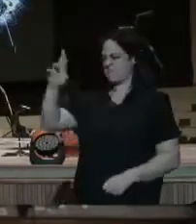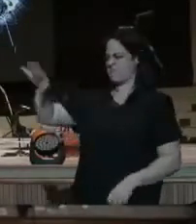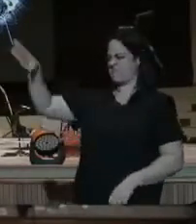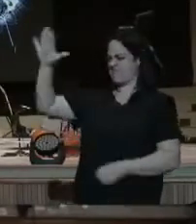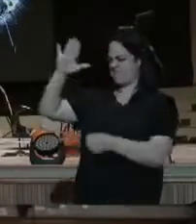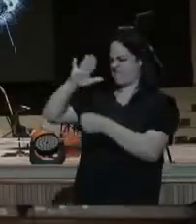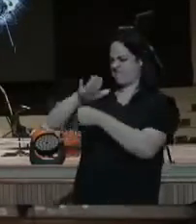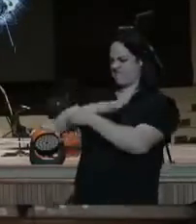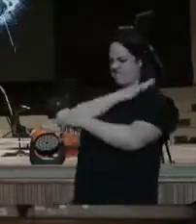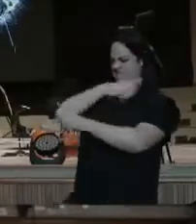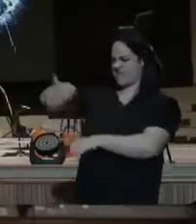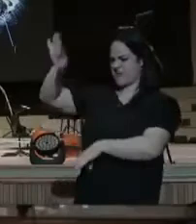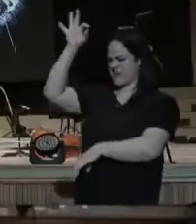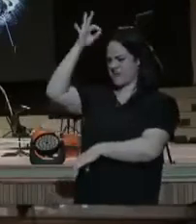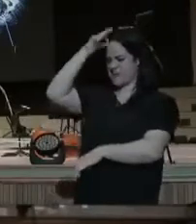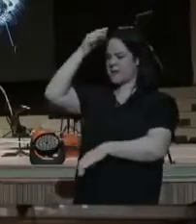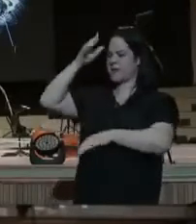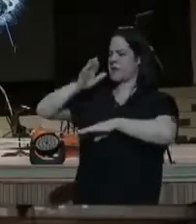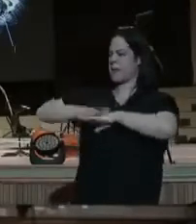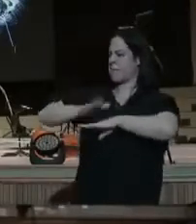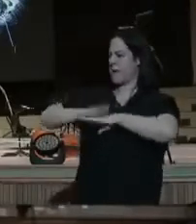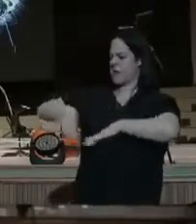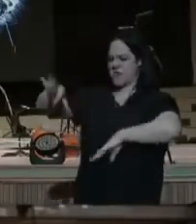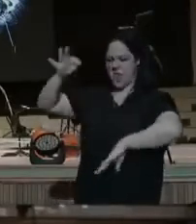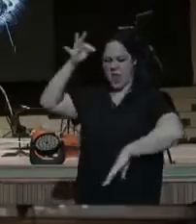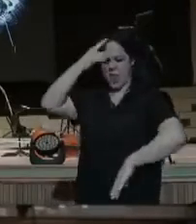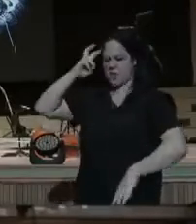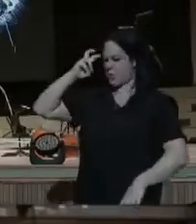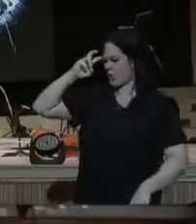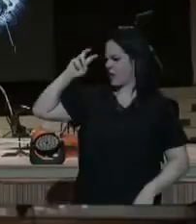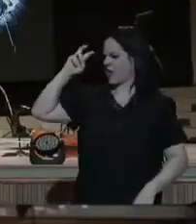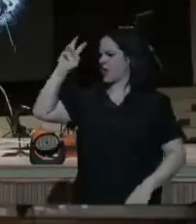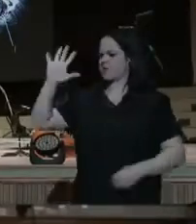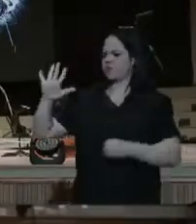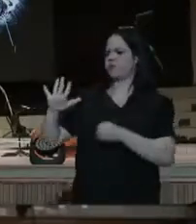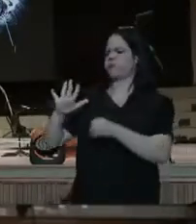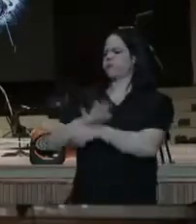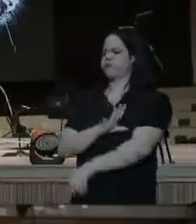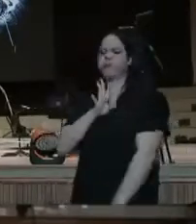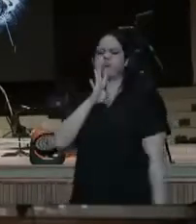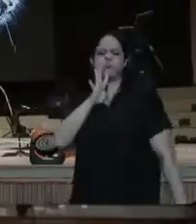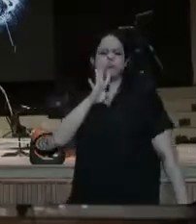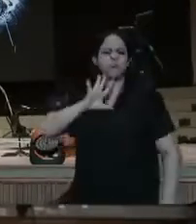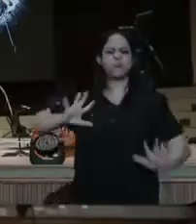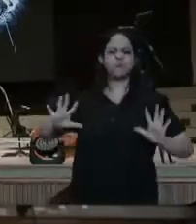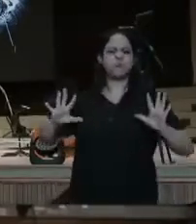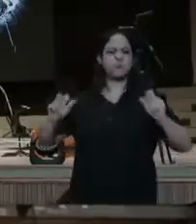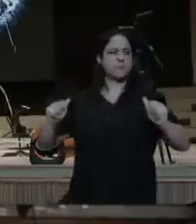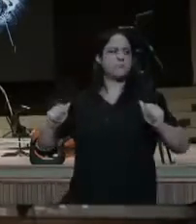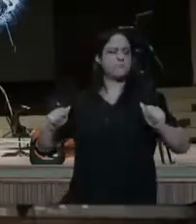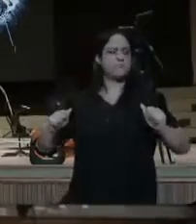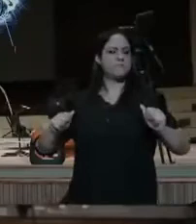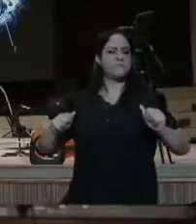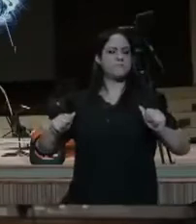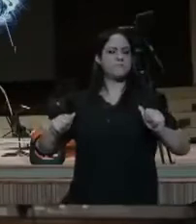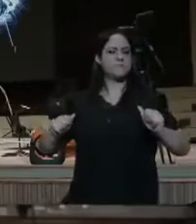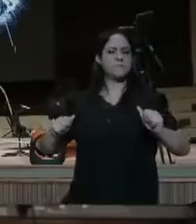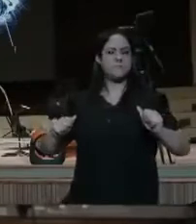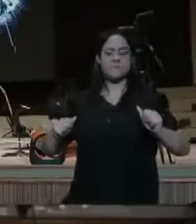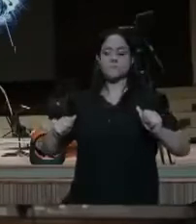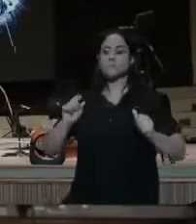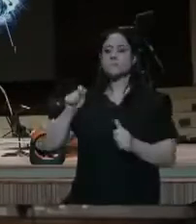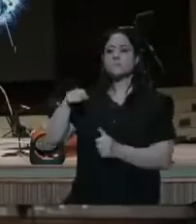de deus e de habilidade e de inteligência e de conhecimento aids para adaptação de